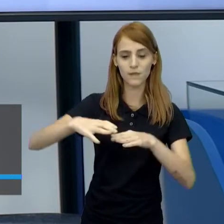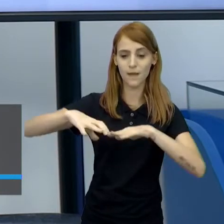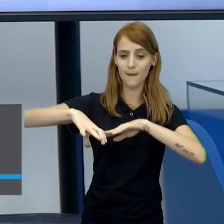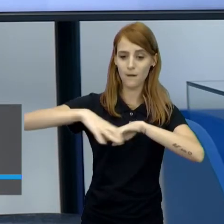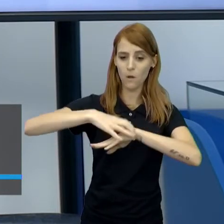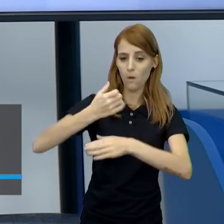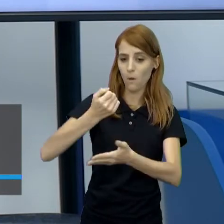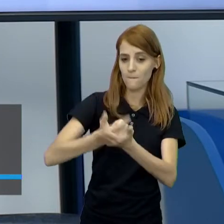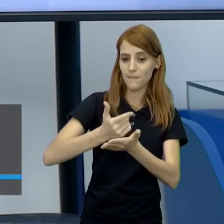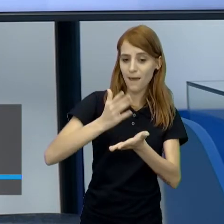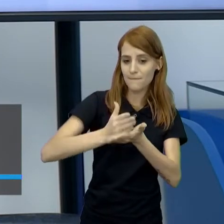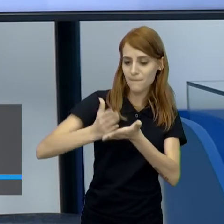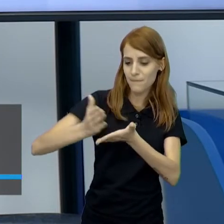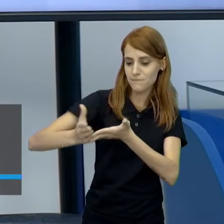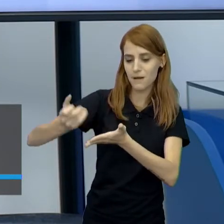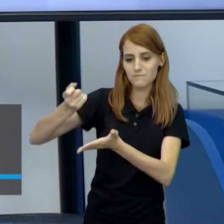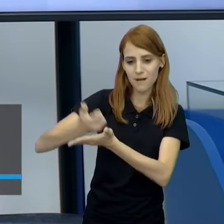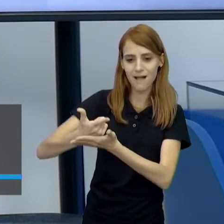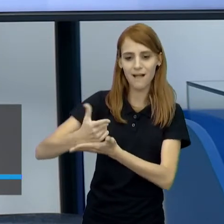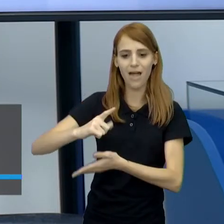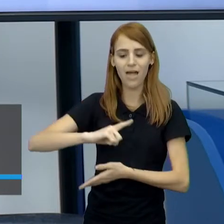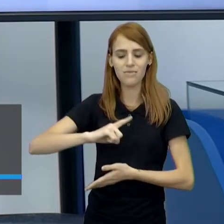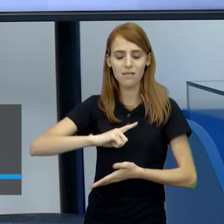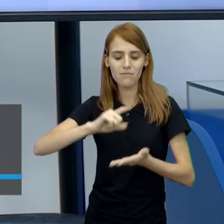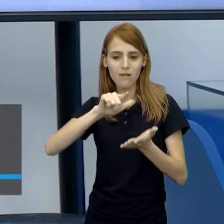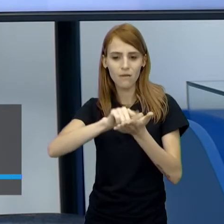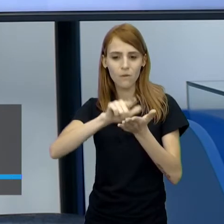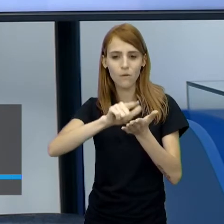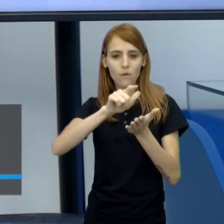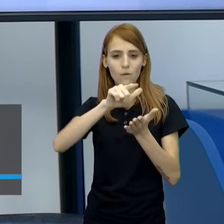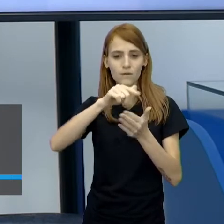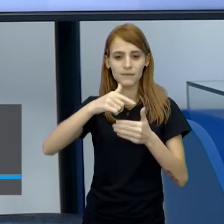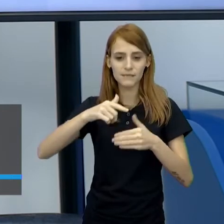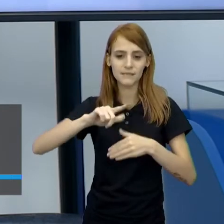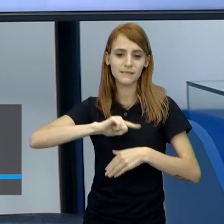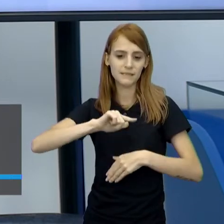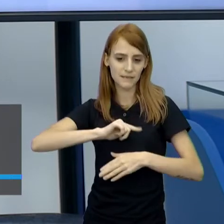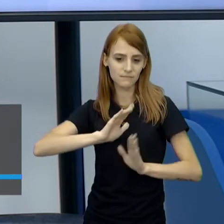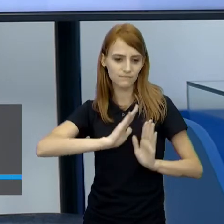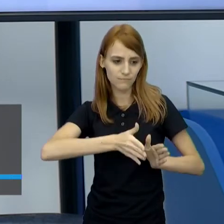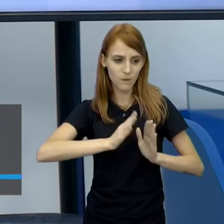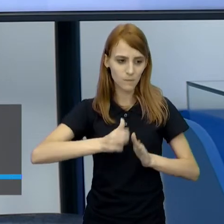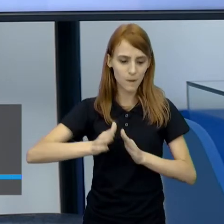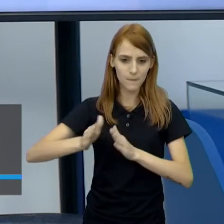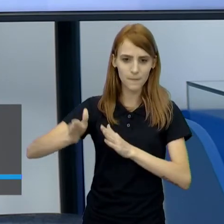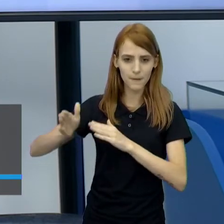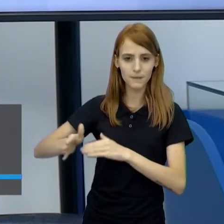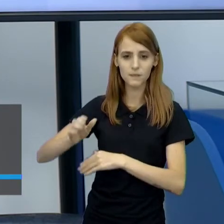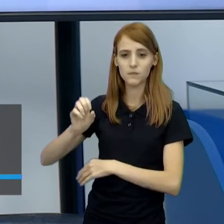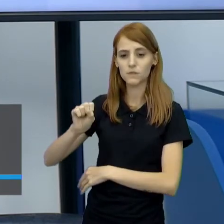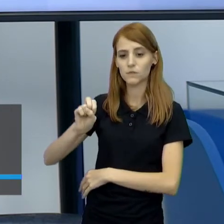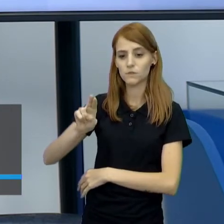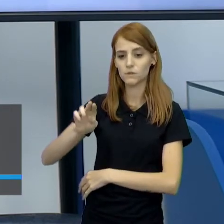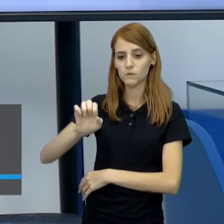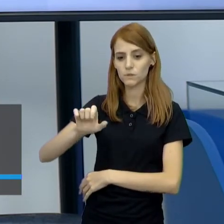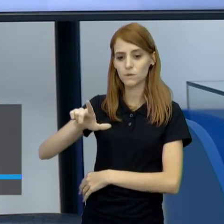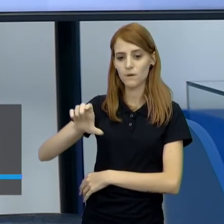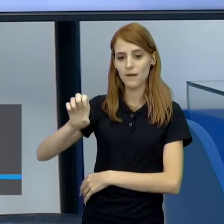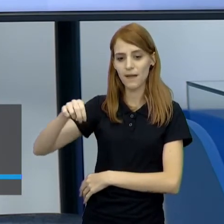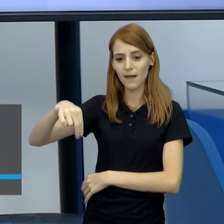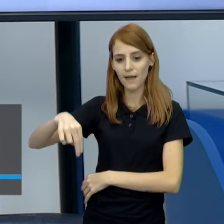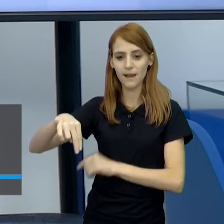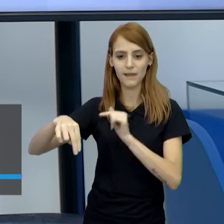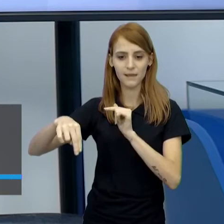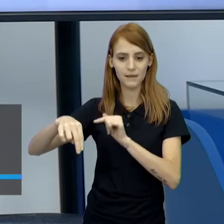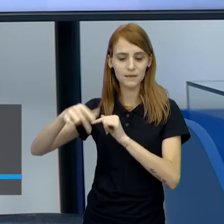prestação. Eram N cartinhas e que a gente tirava aí no decorrer dessa trilha. O Heitor e a Suelen foram divinos e